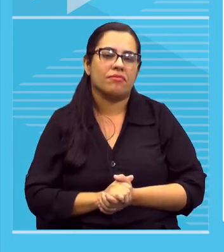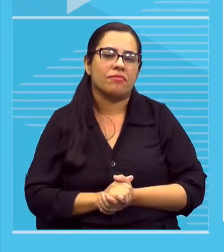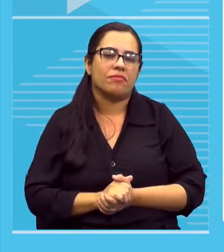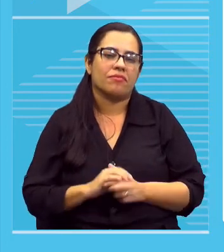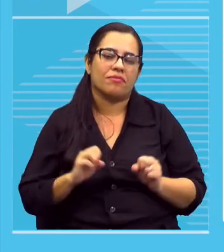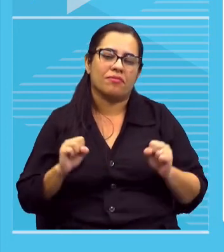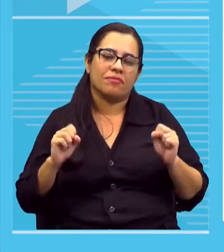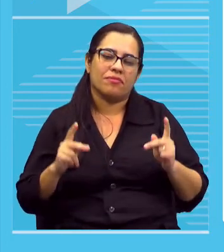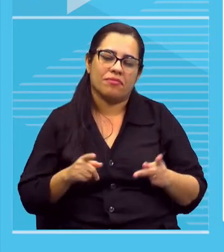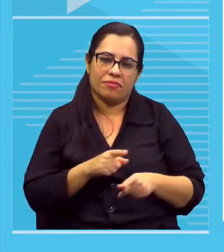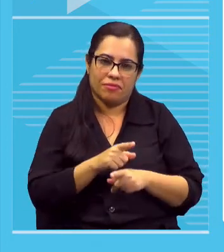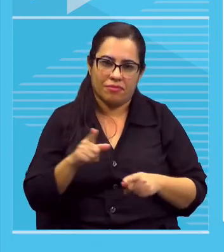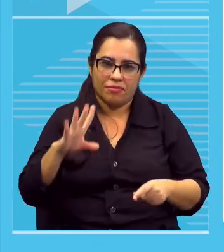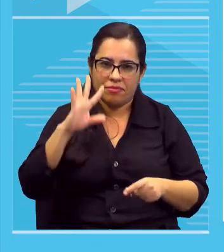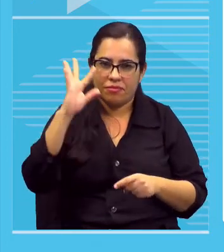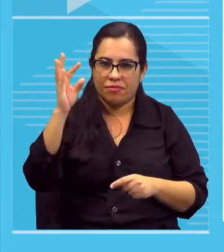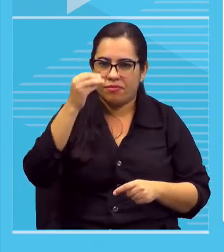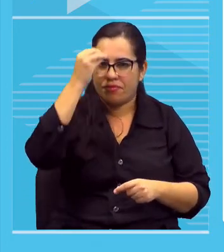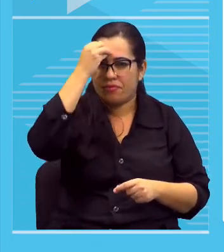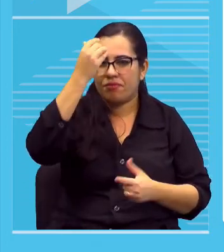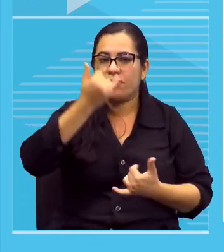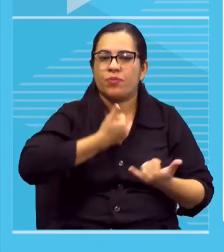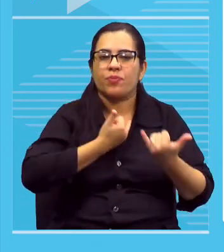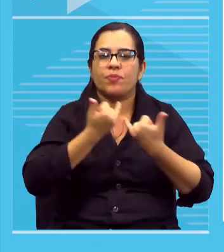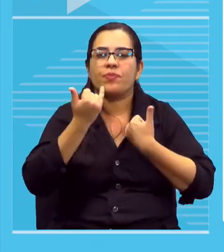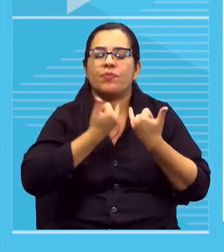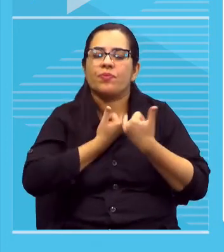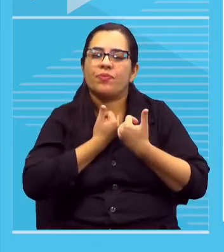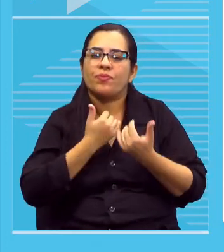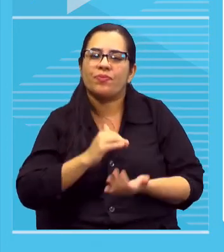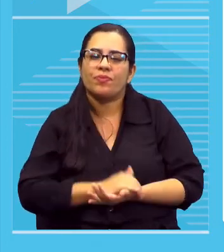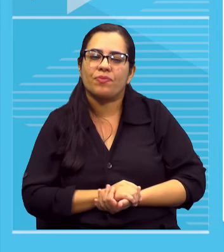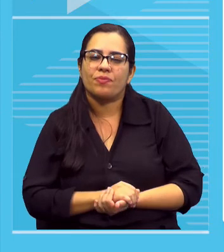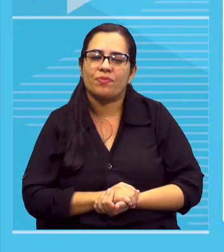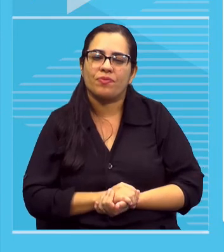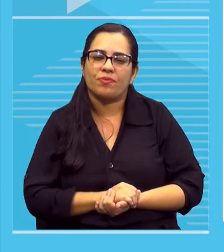tudo bem até aí jovens Diz para mim